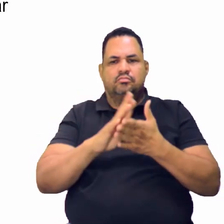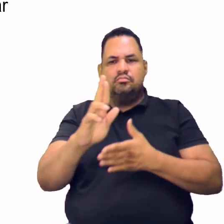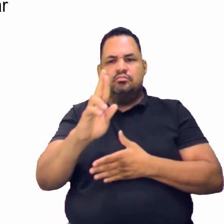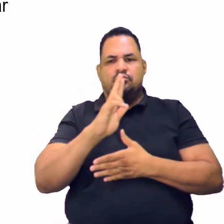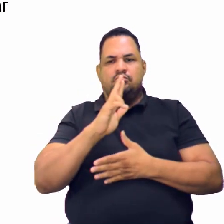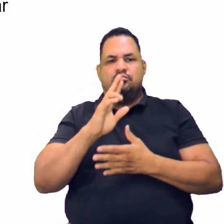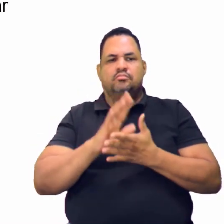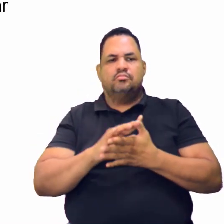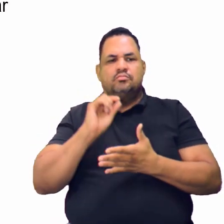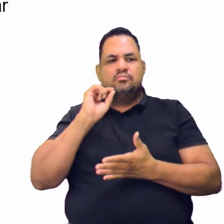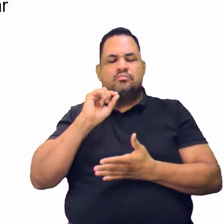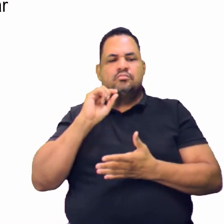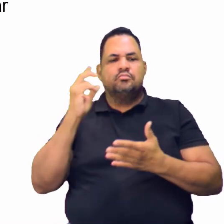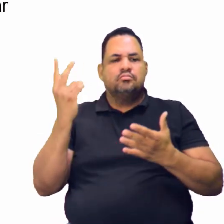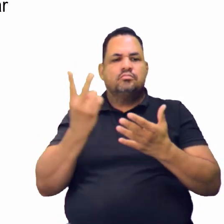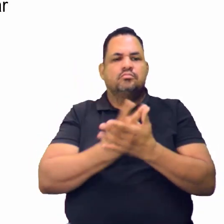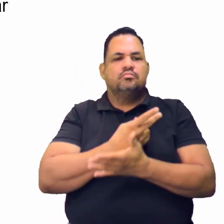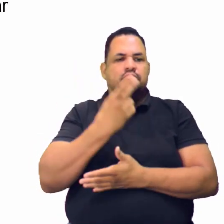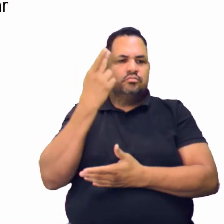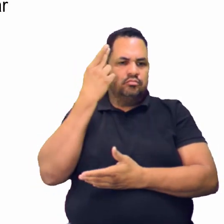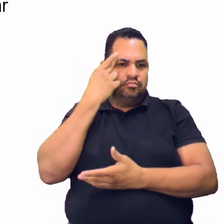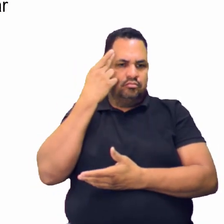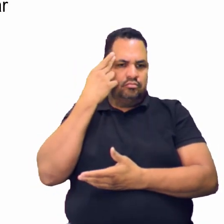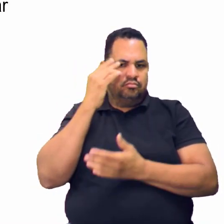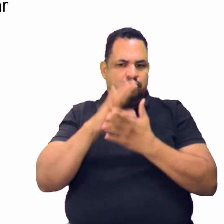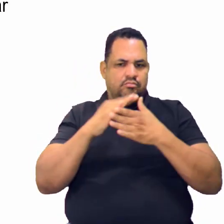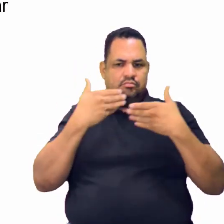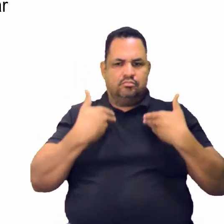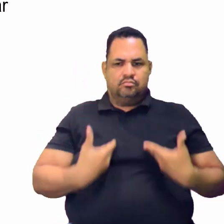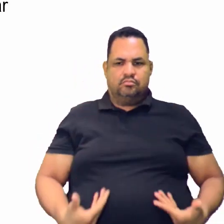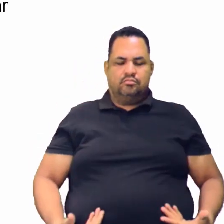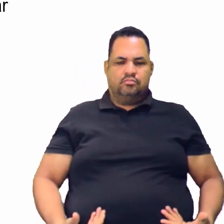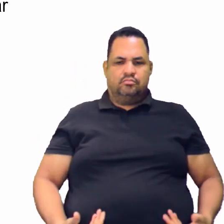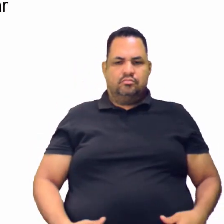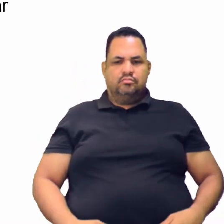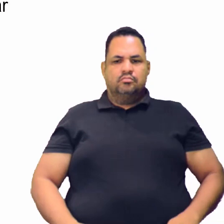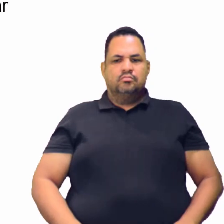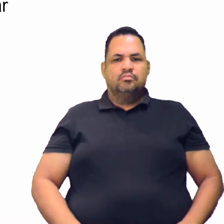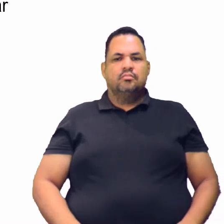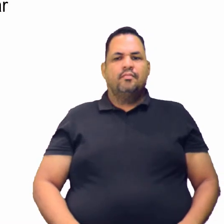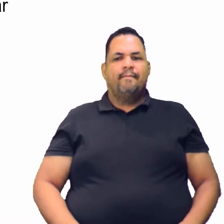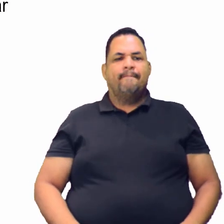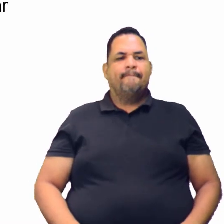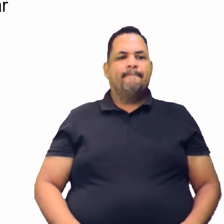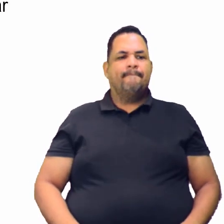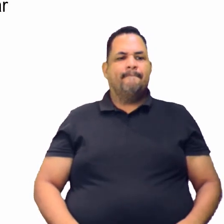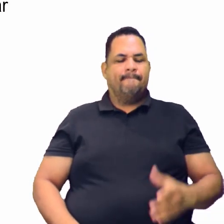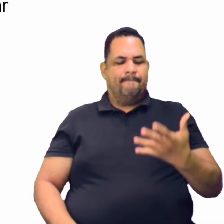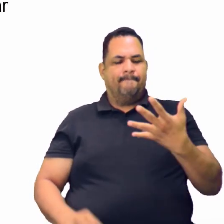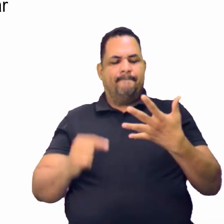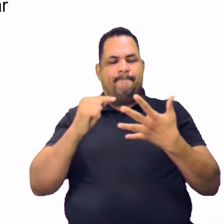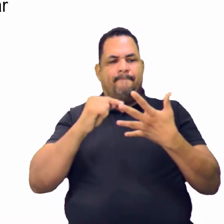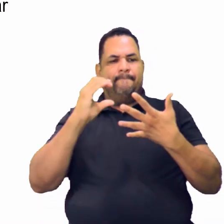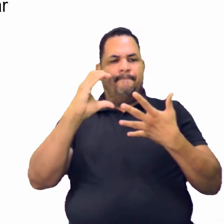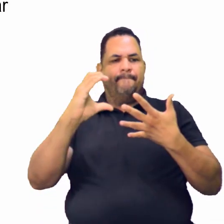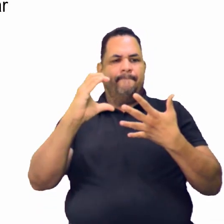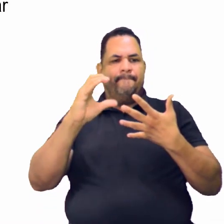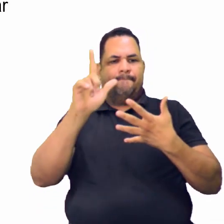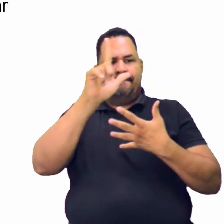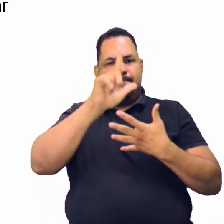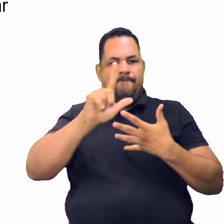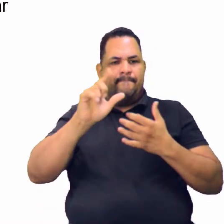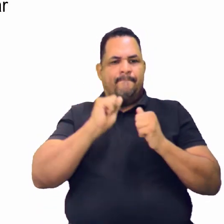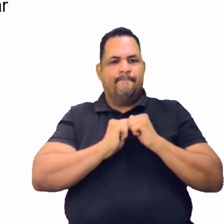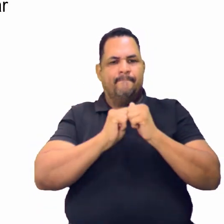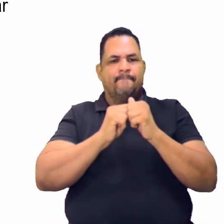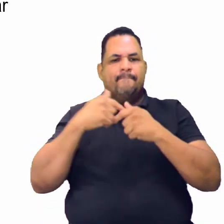oferecer possibilidade de resposta a questões comuns a todos os seres humanos. C.